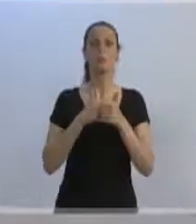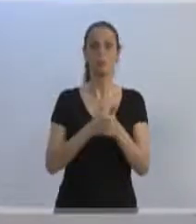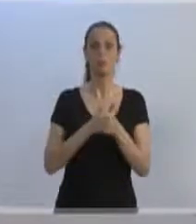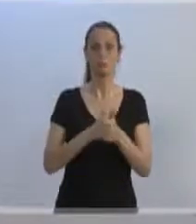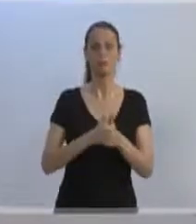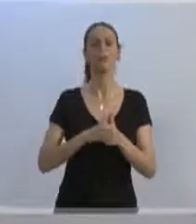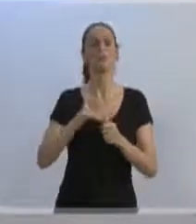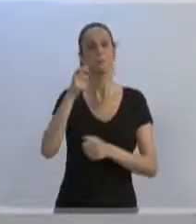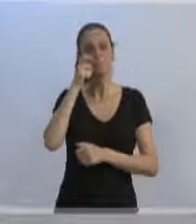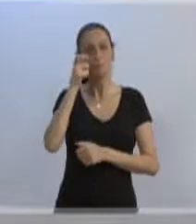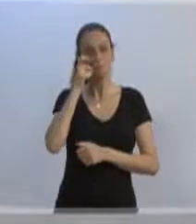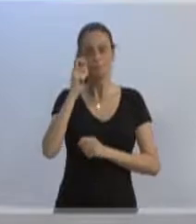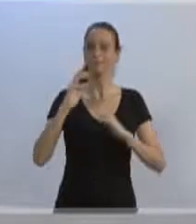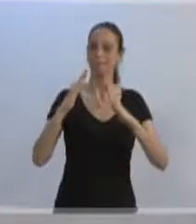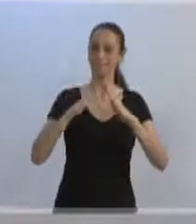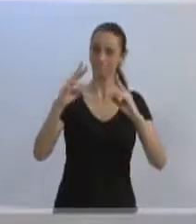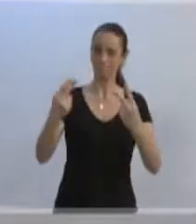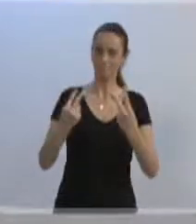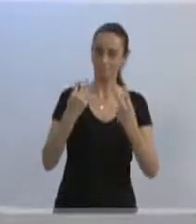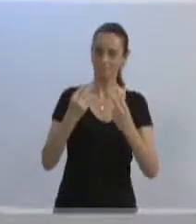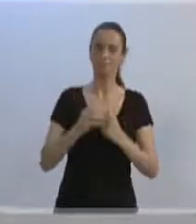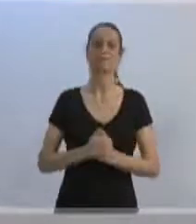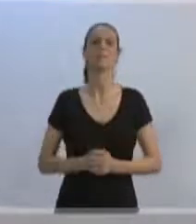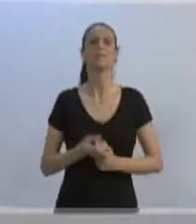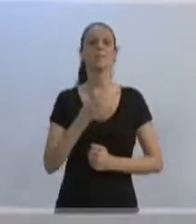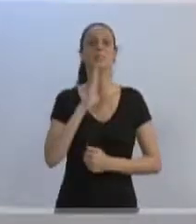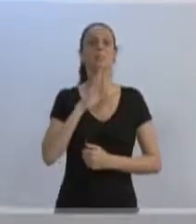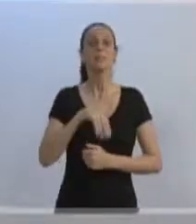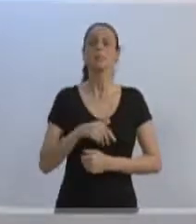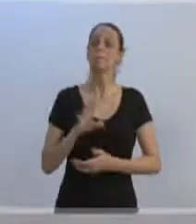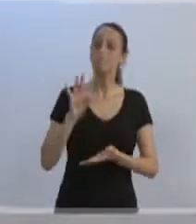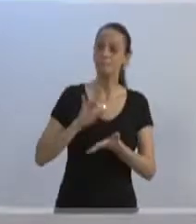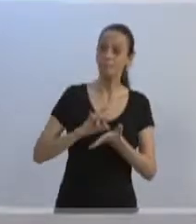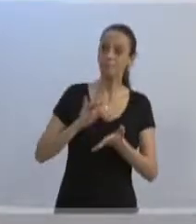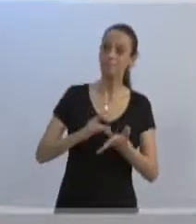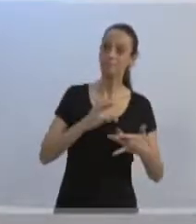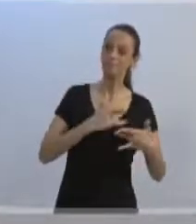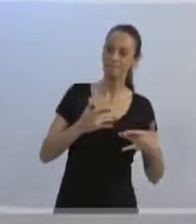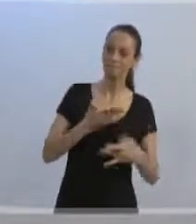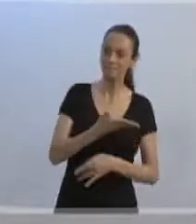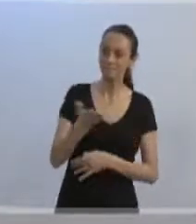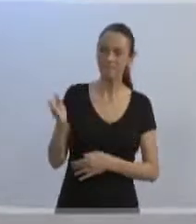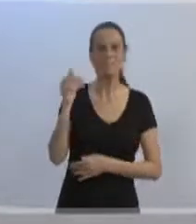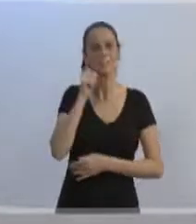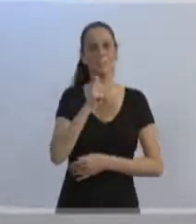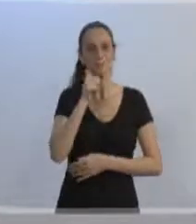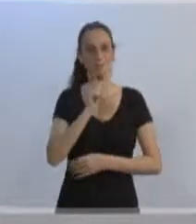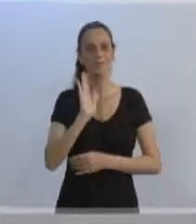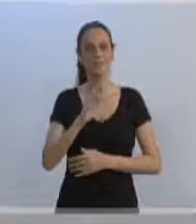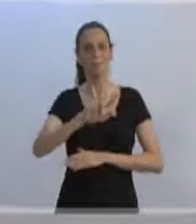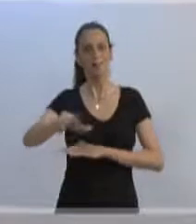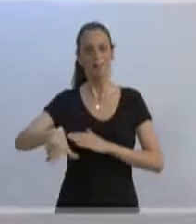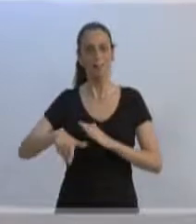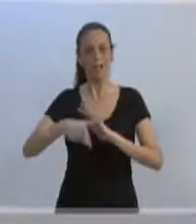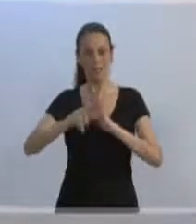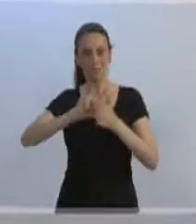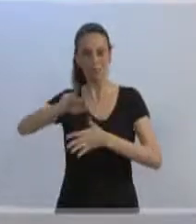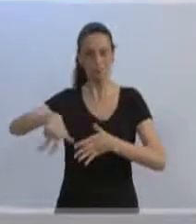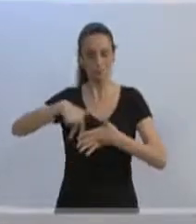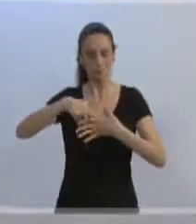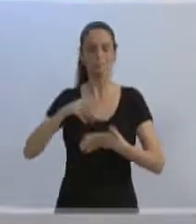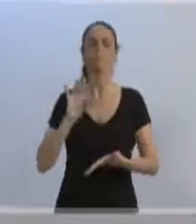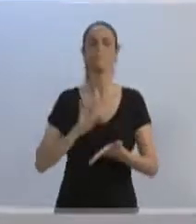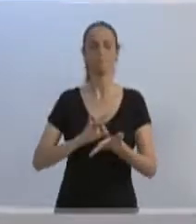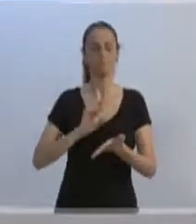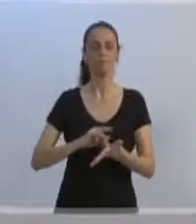é muito boa tarde galera que se solidário com as meninas que me antecederam aqui realmente é de suma importância que